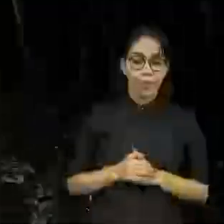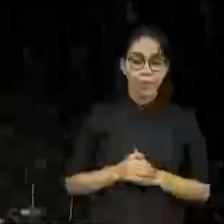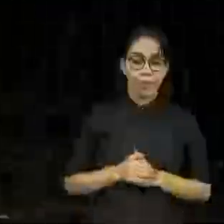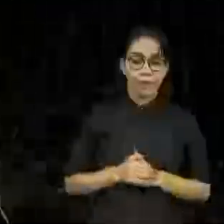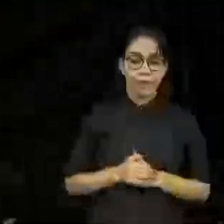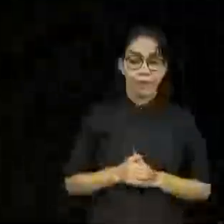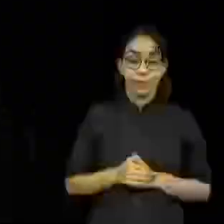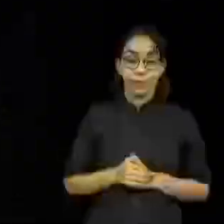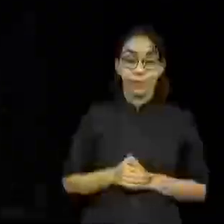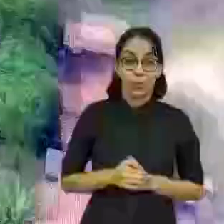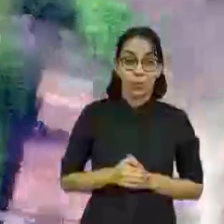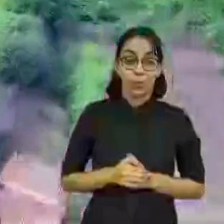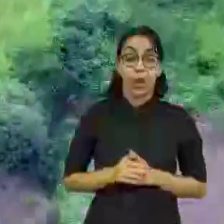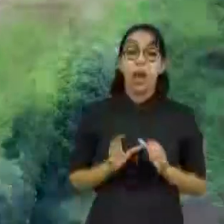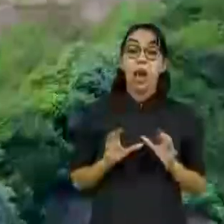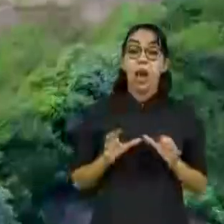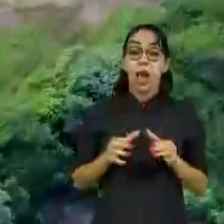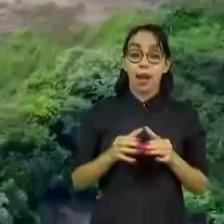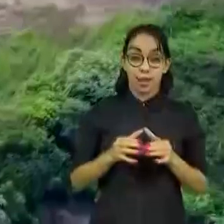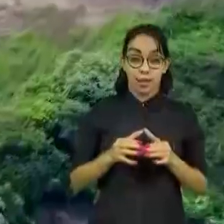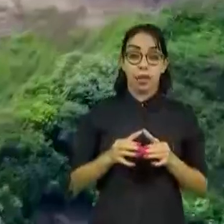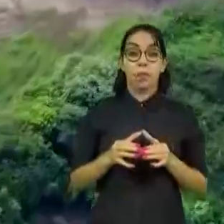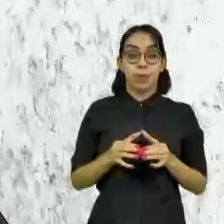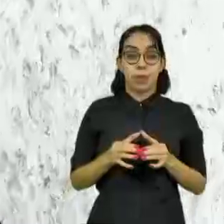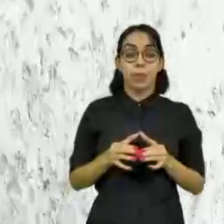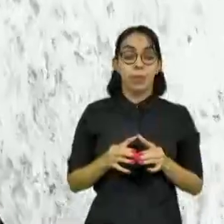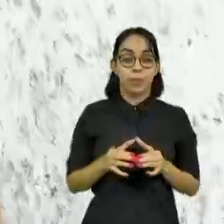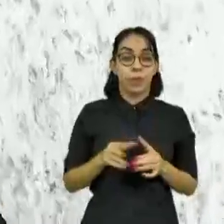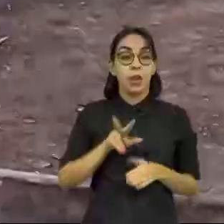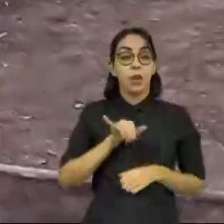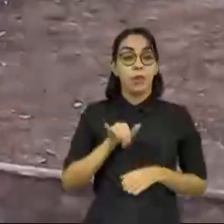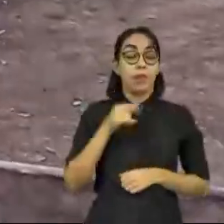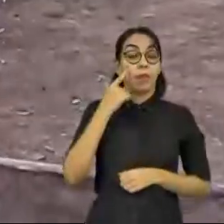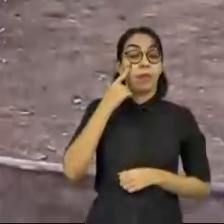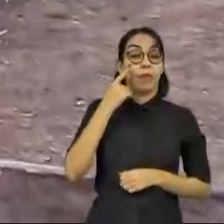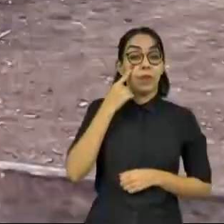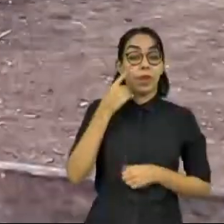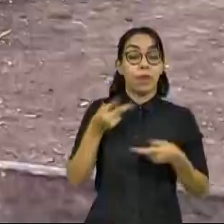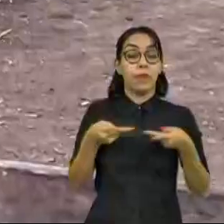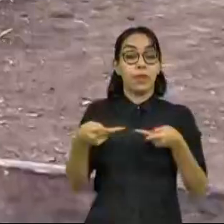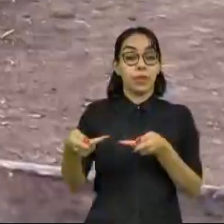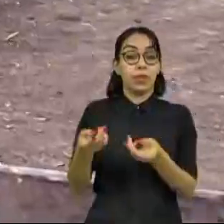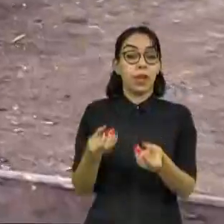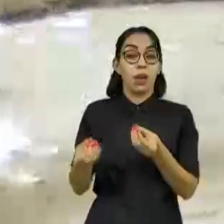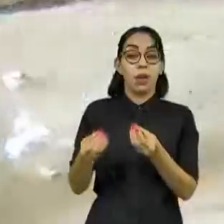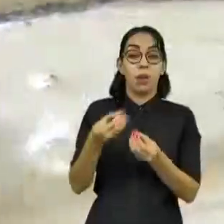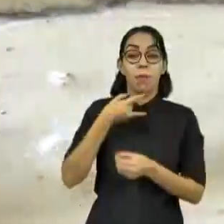Nossa equipe subiu a serra e foi conhecer a produção de cachaça em Viçosa do Ceará.